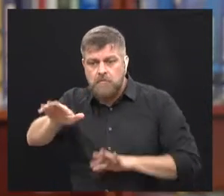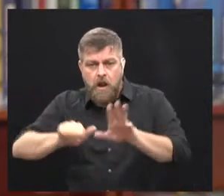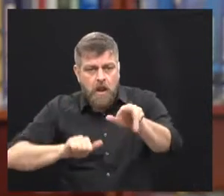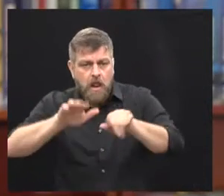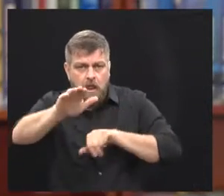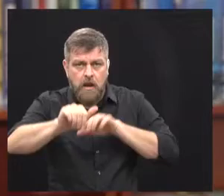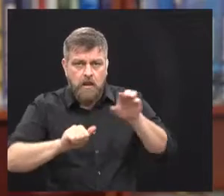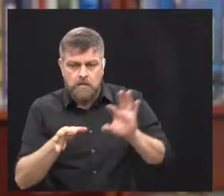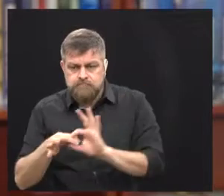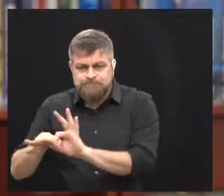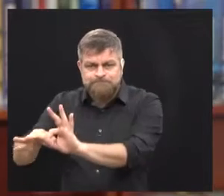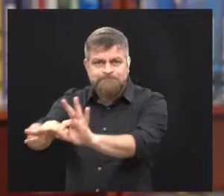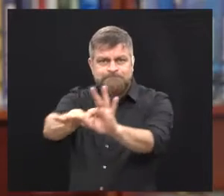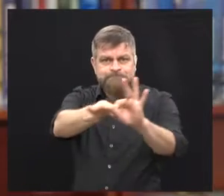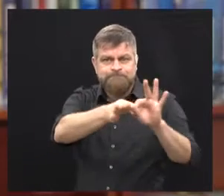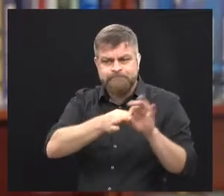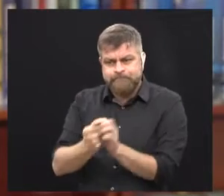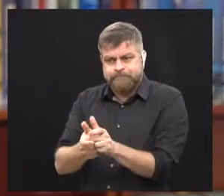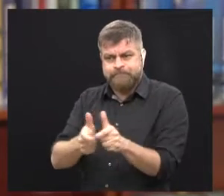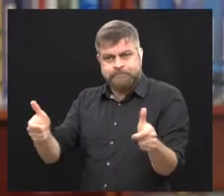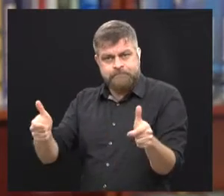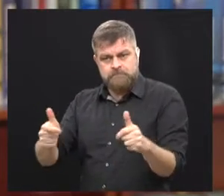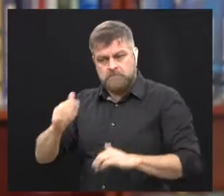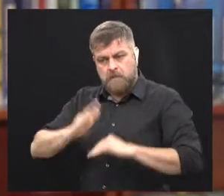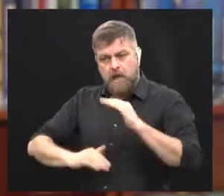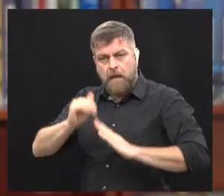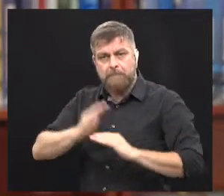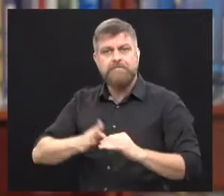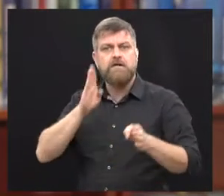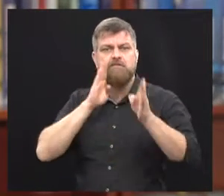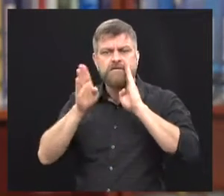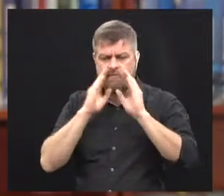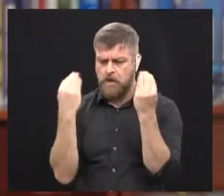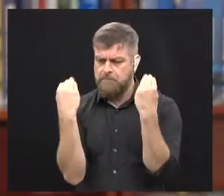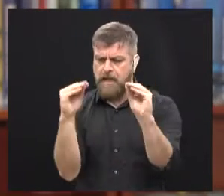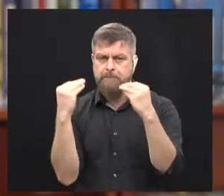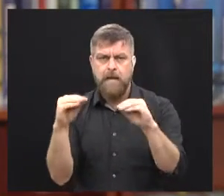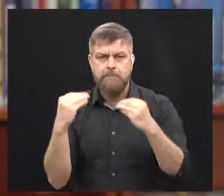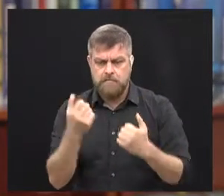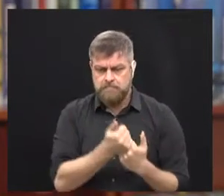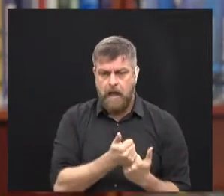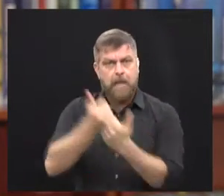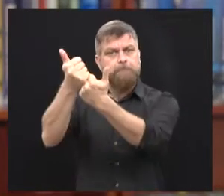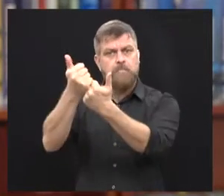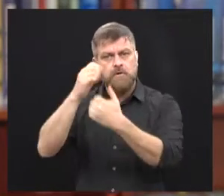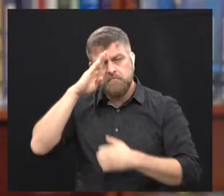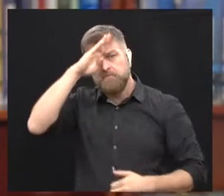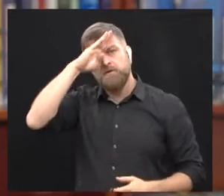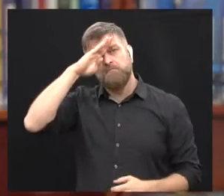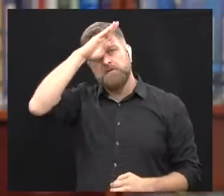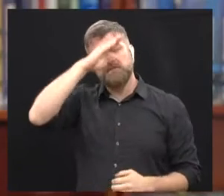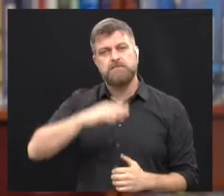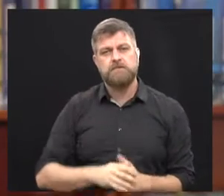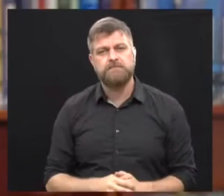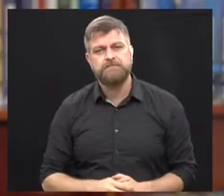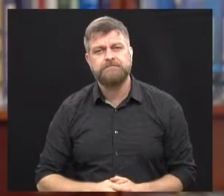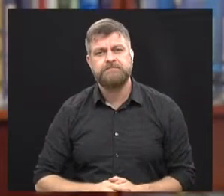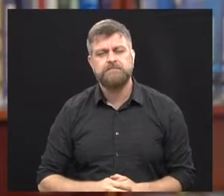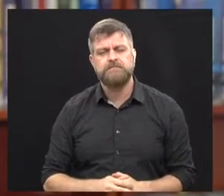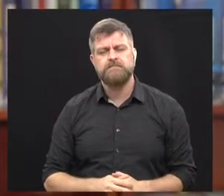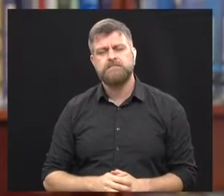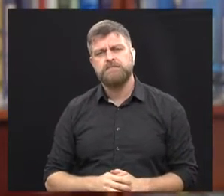pessoas que se manifestaram ativamente nas redes sociais para fazer a campanha em favor do Bolsonaro.